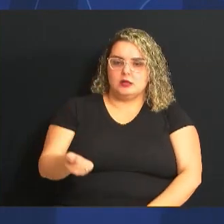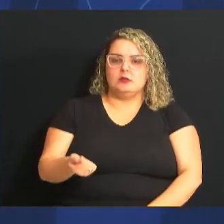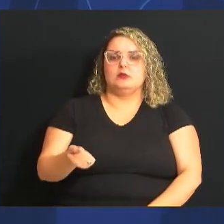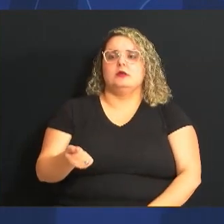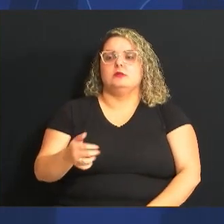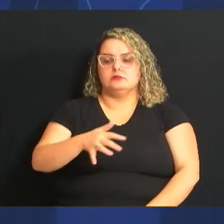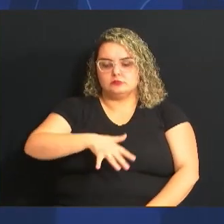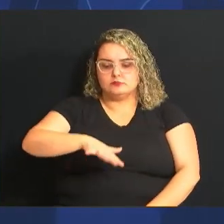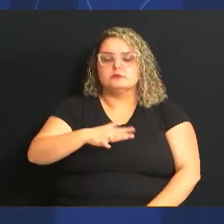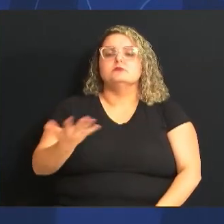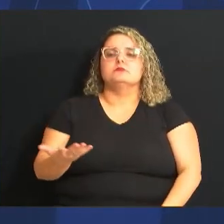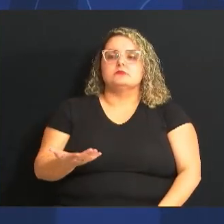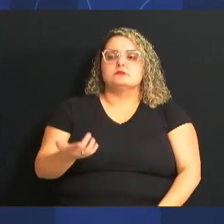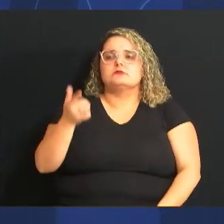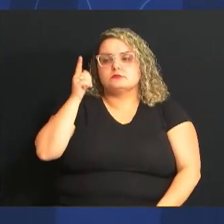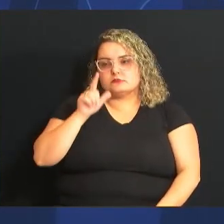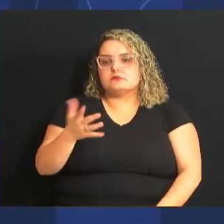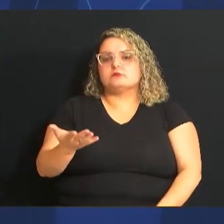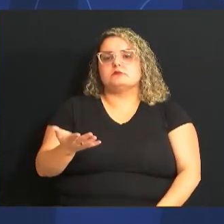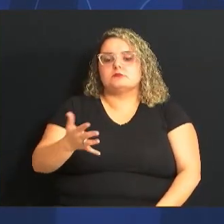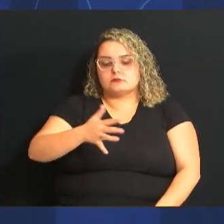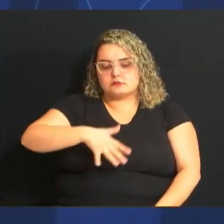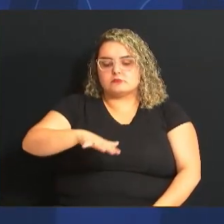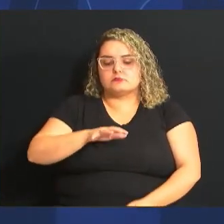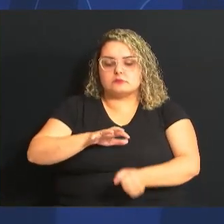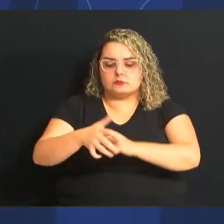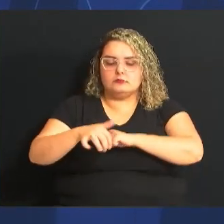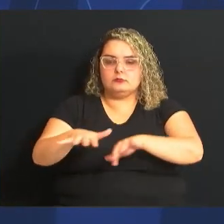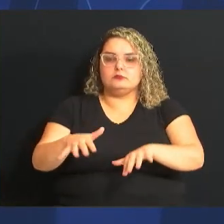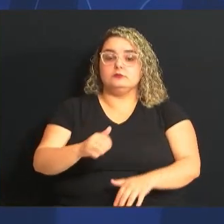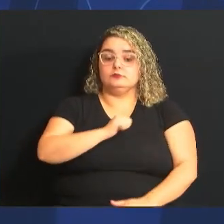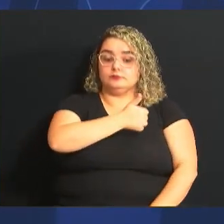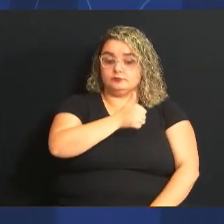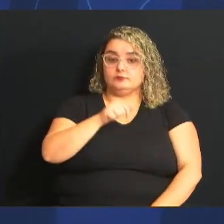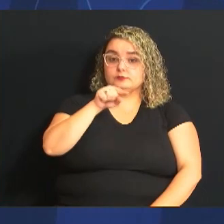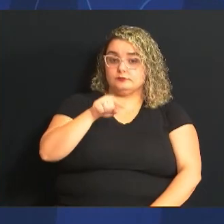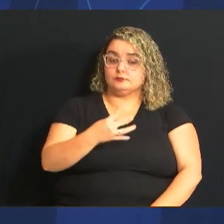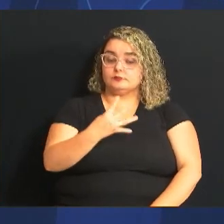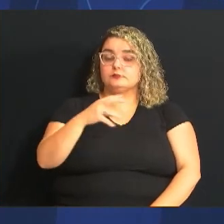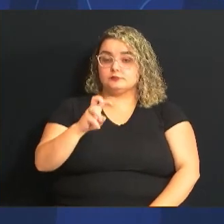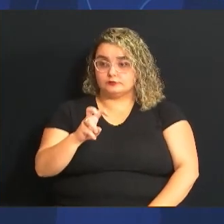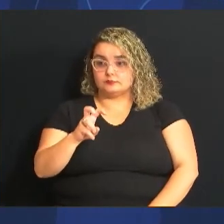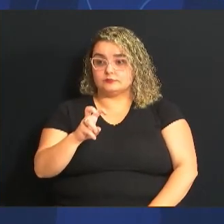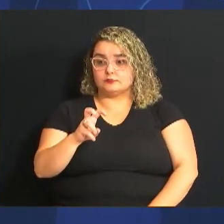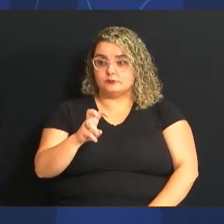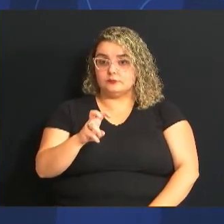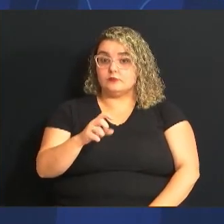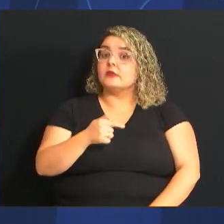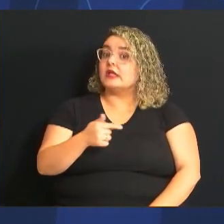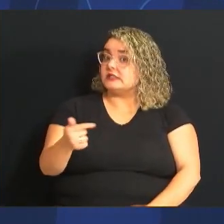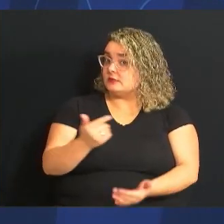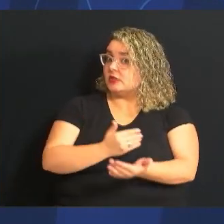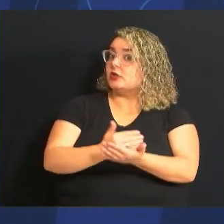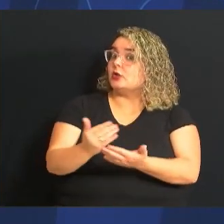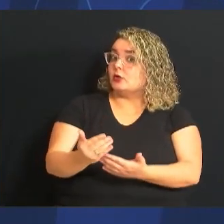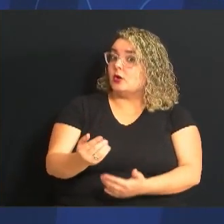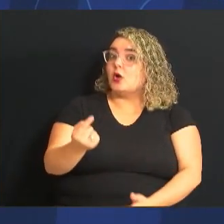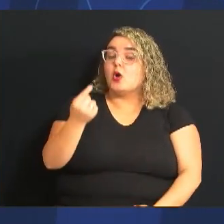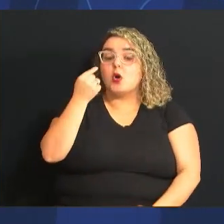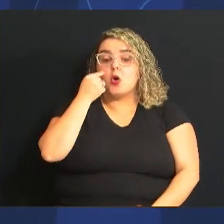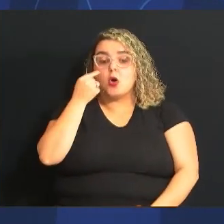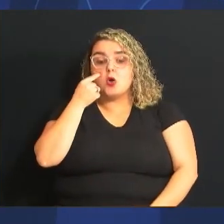e depois da vacina, e olha, eu digo que é diferente, viu? Depois da vacina eu tive sintomas leves, como uma gripe